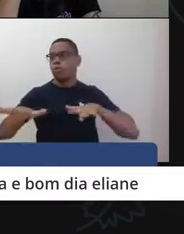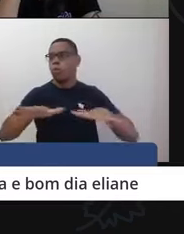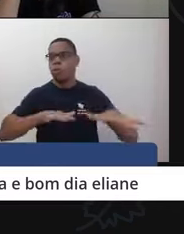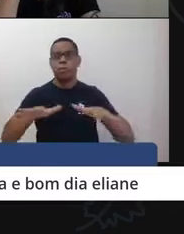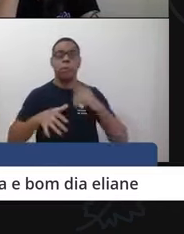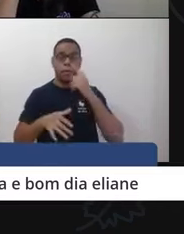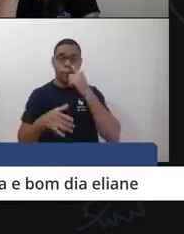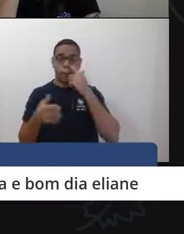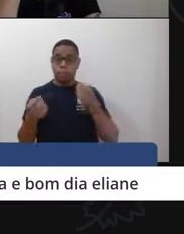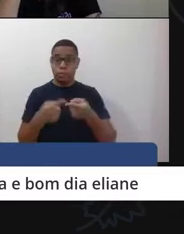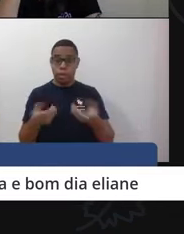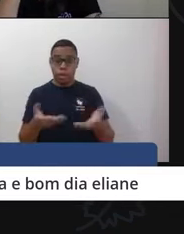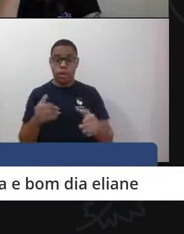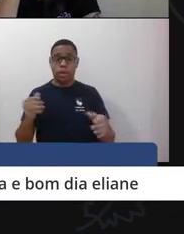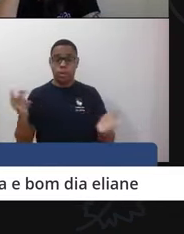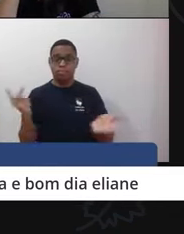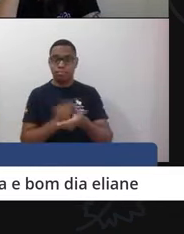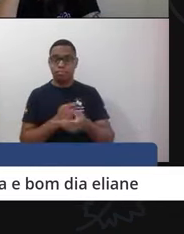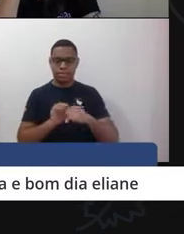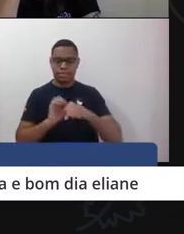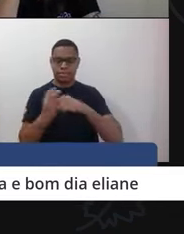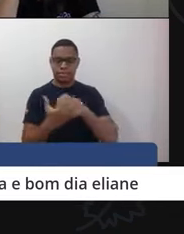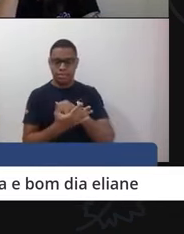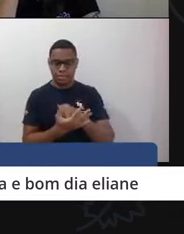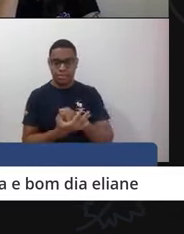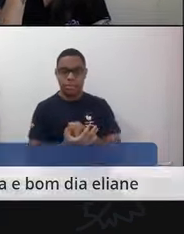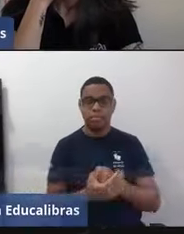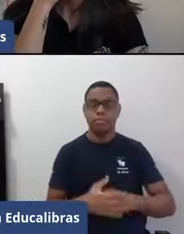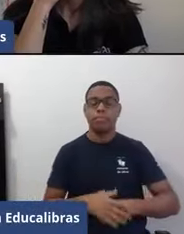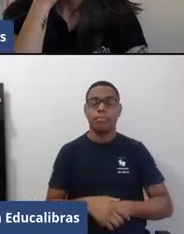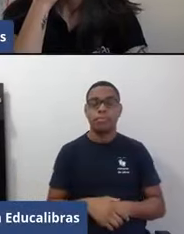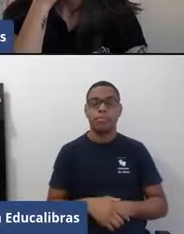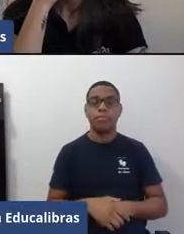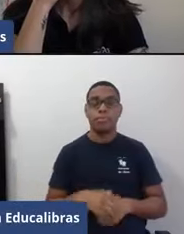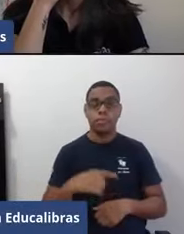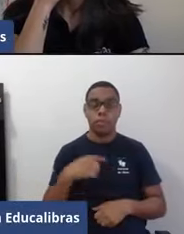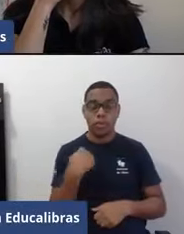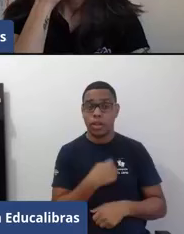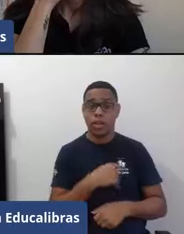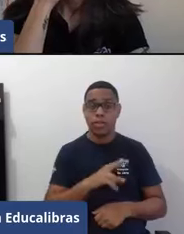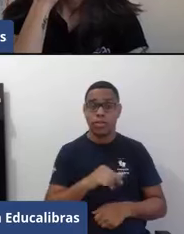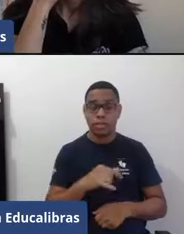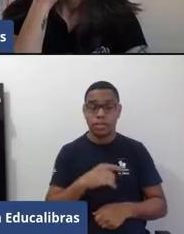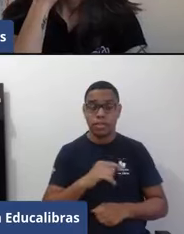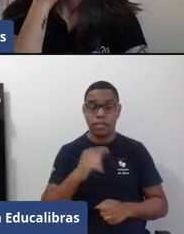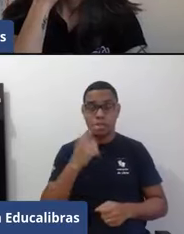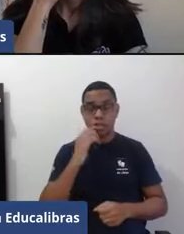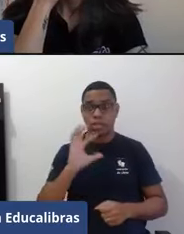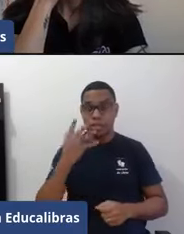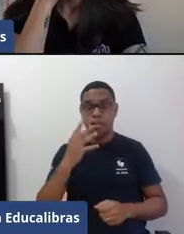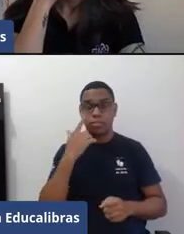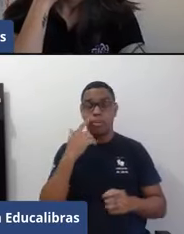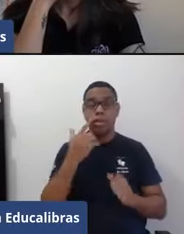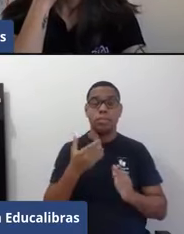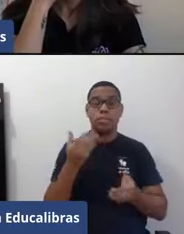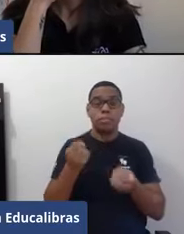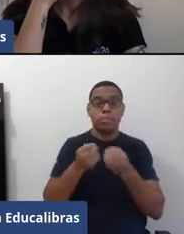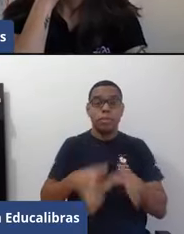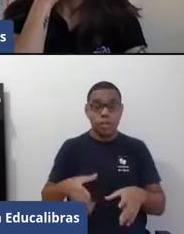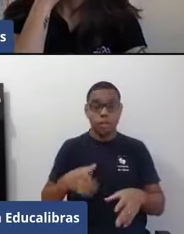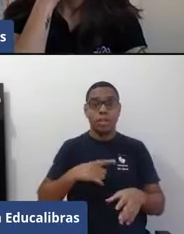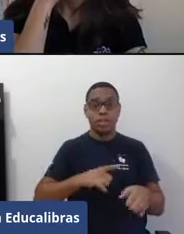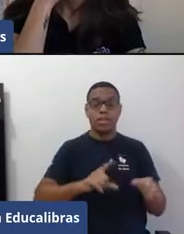como do corona, nós vamos ter ameaças a direitos adquiridos. Sim. Por